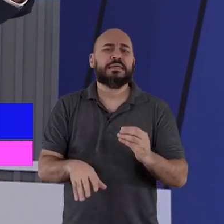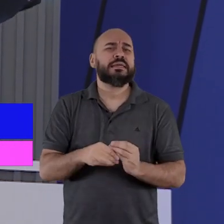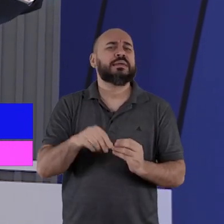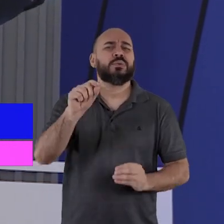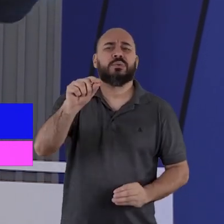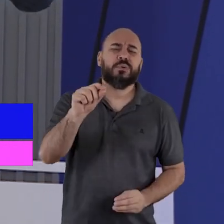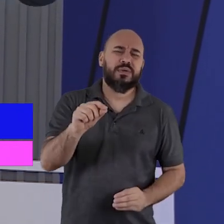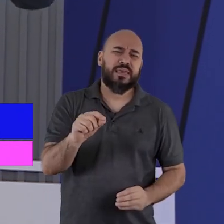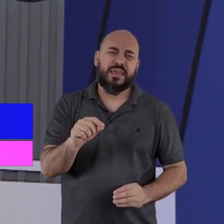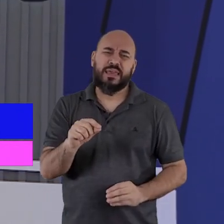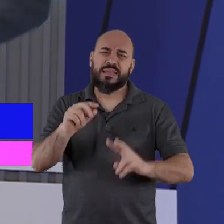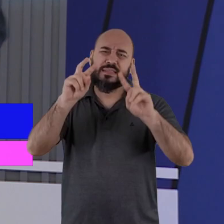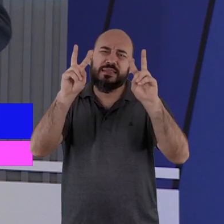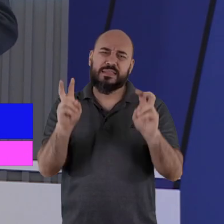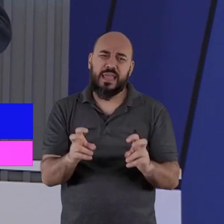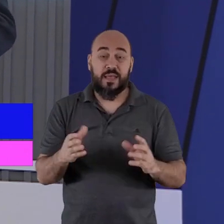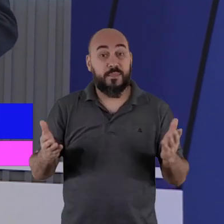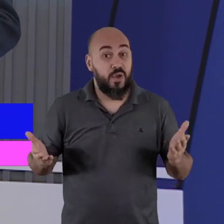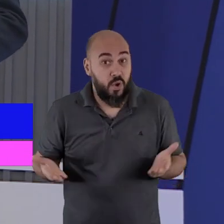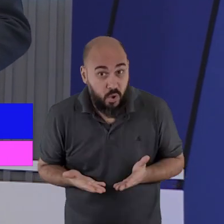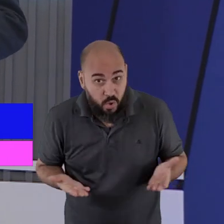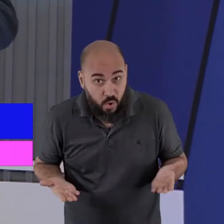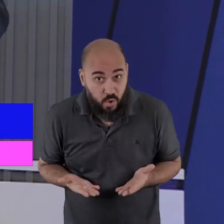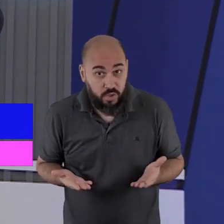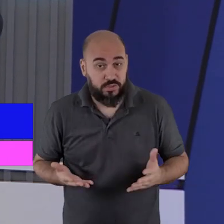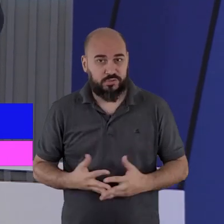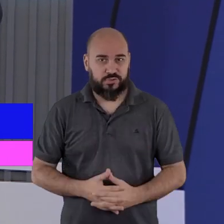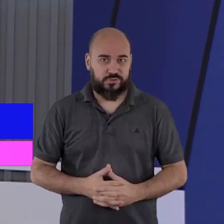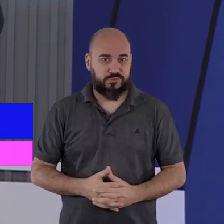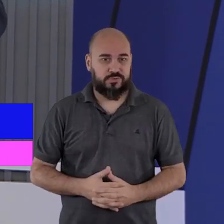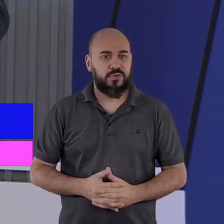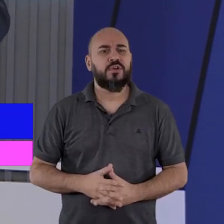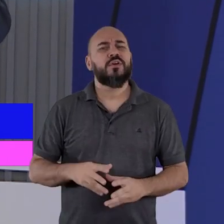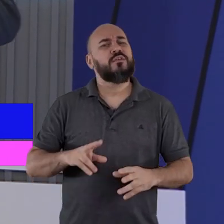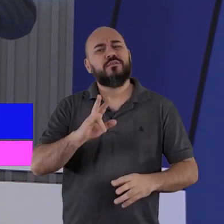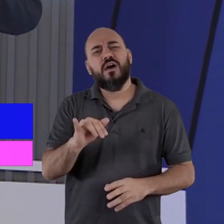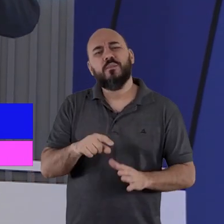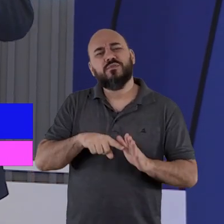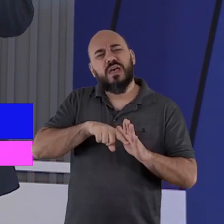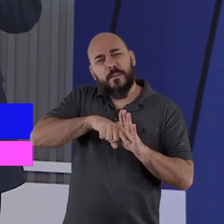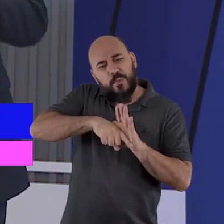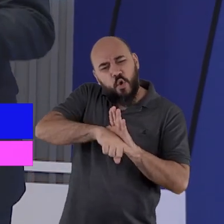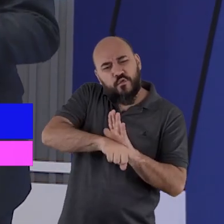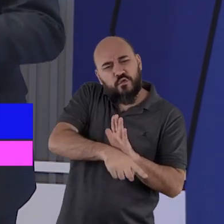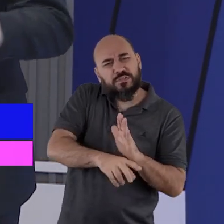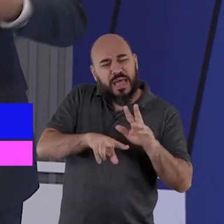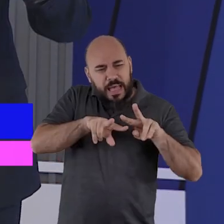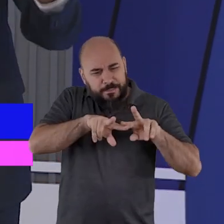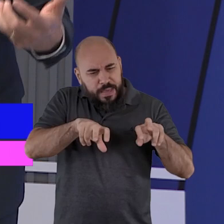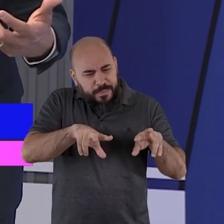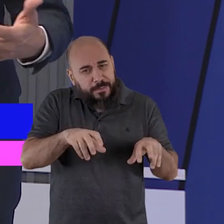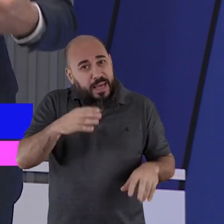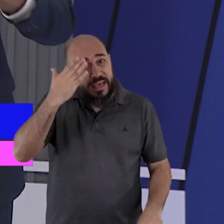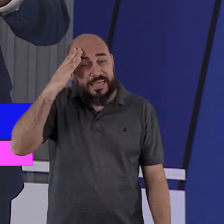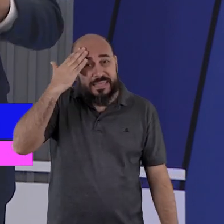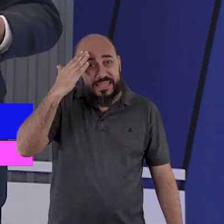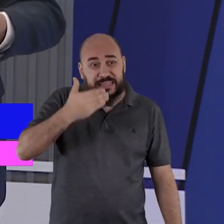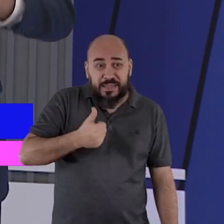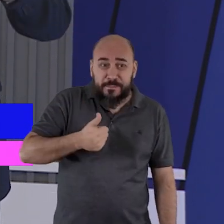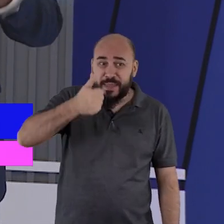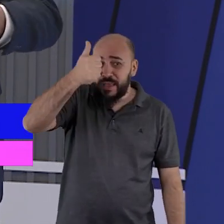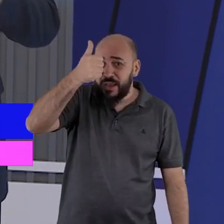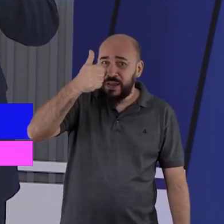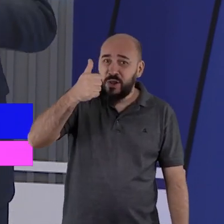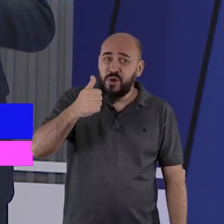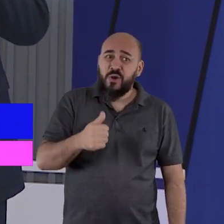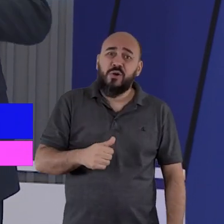o tema que nós estamos estudando aqui. Vamos nos aprofundar nesta compreensão que surge depois